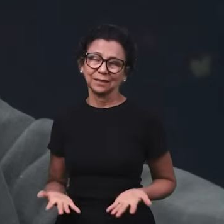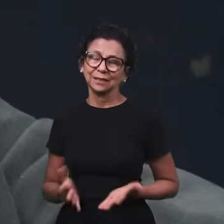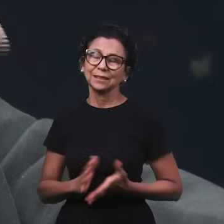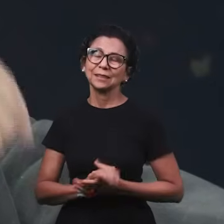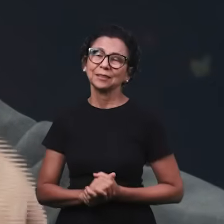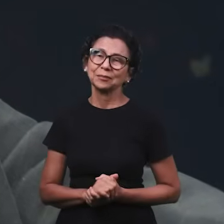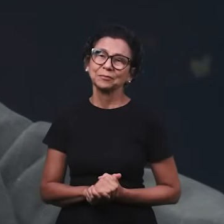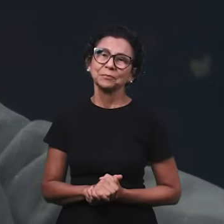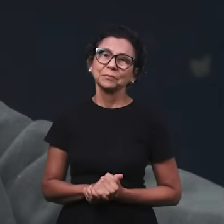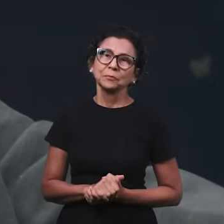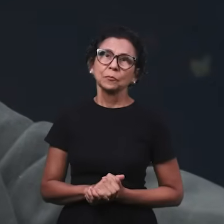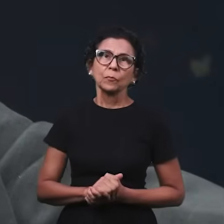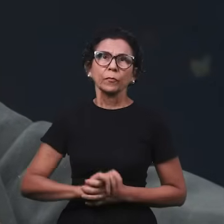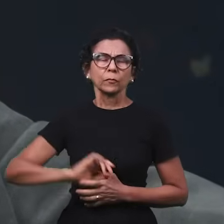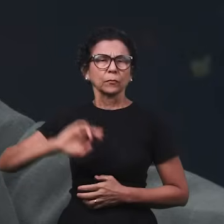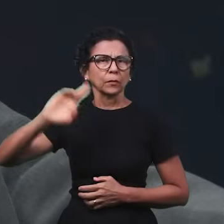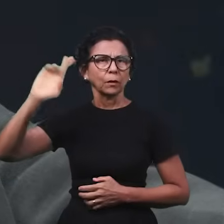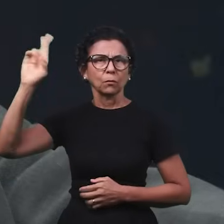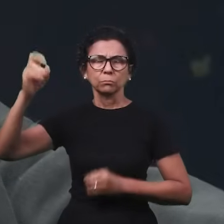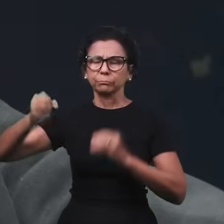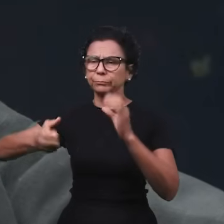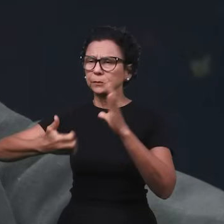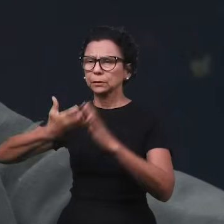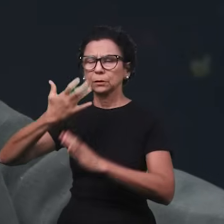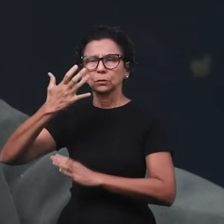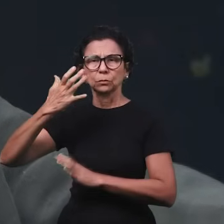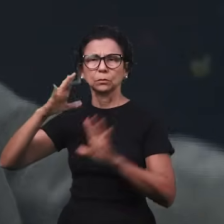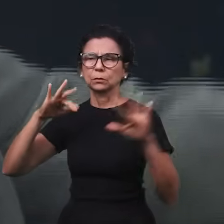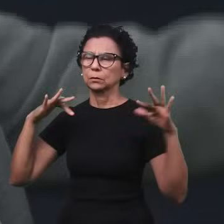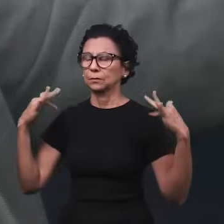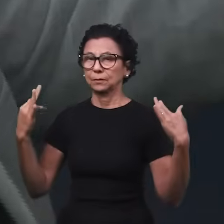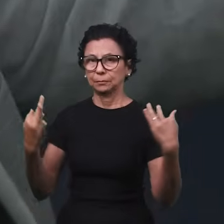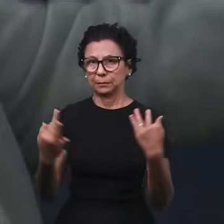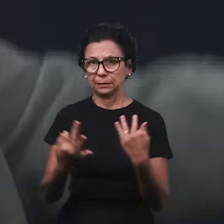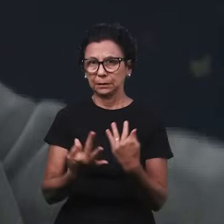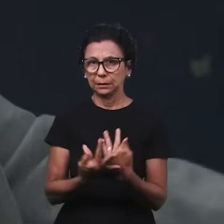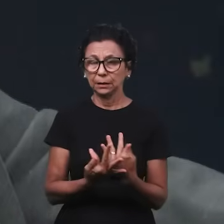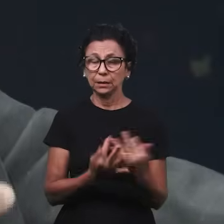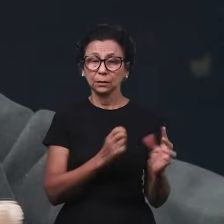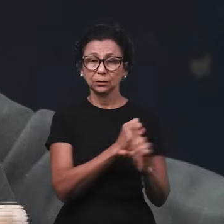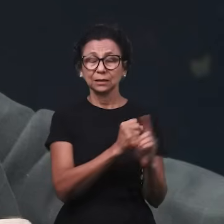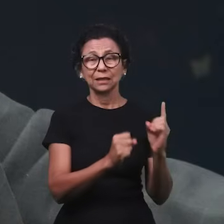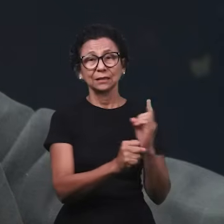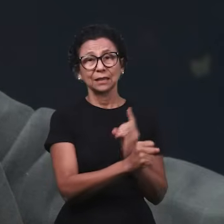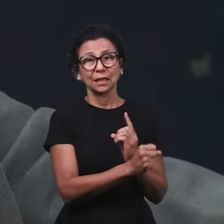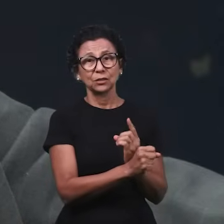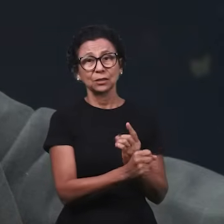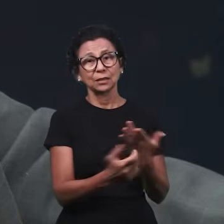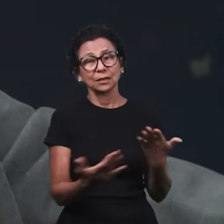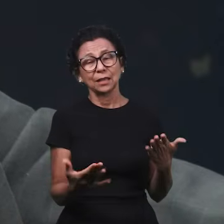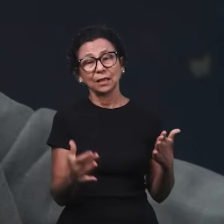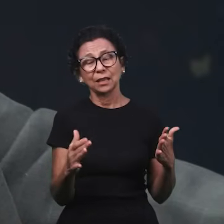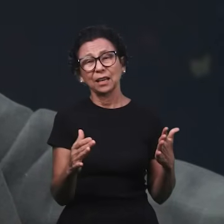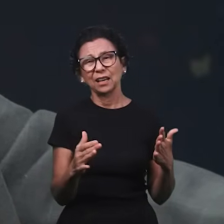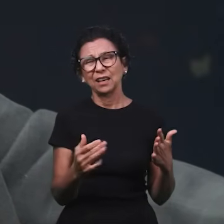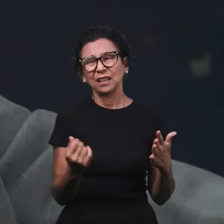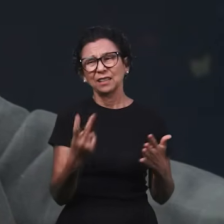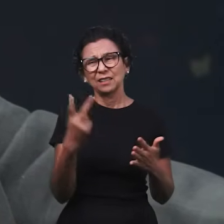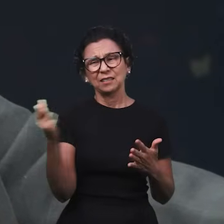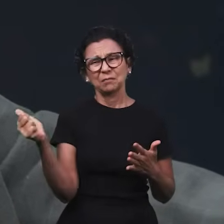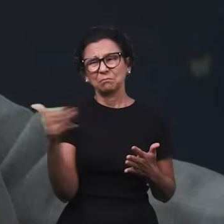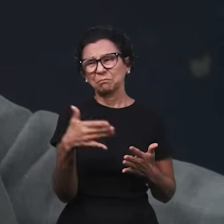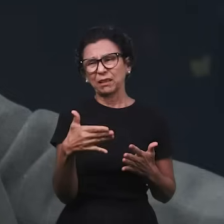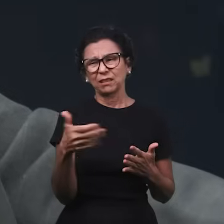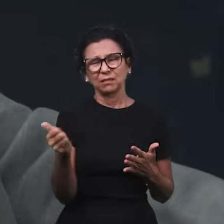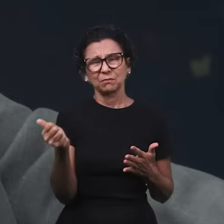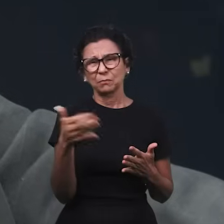algo que o Senhor estabeleceu desde o início da criação. Então, nós temos essa mudança de valores desse relativismo,